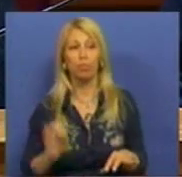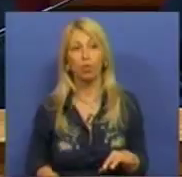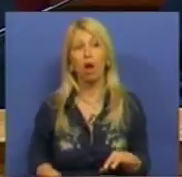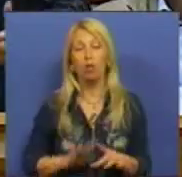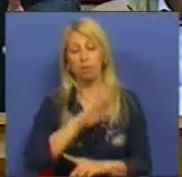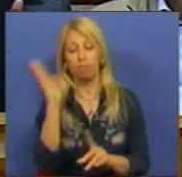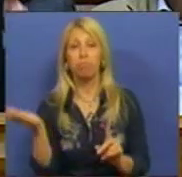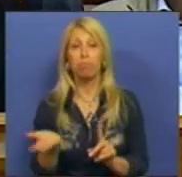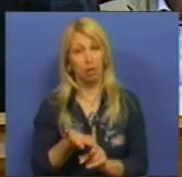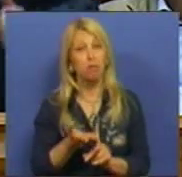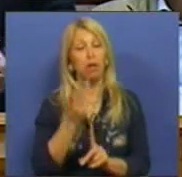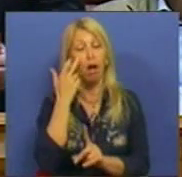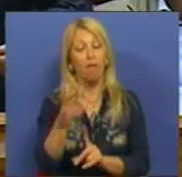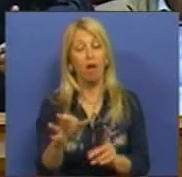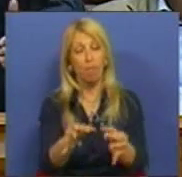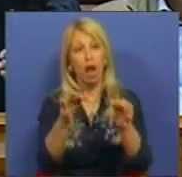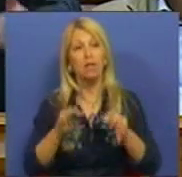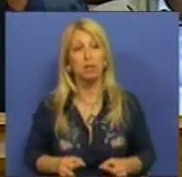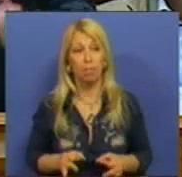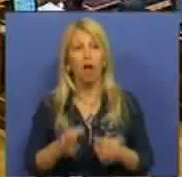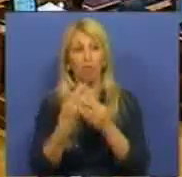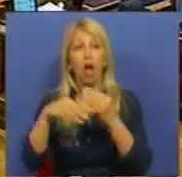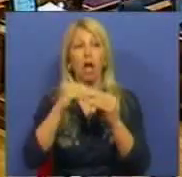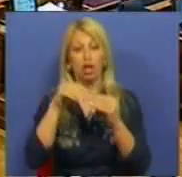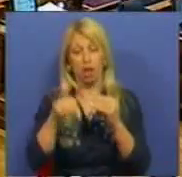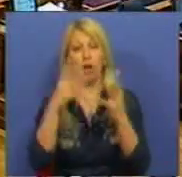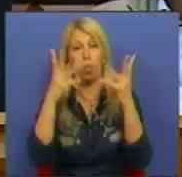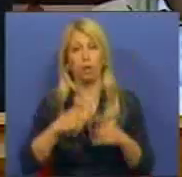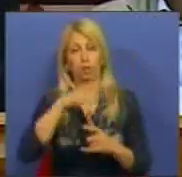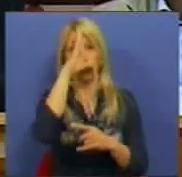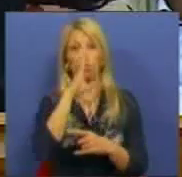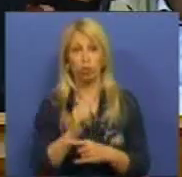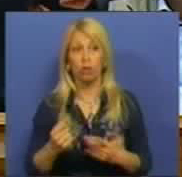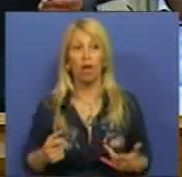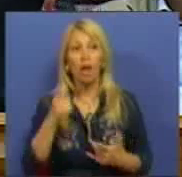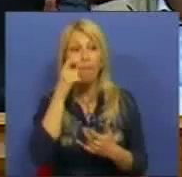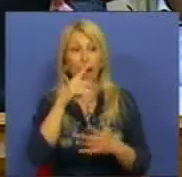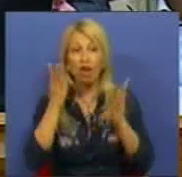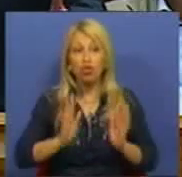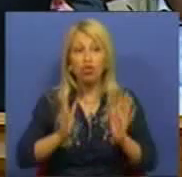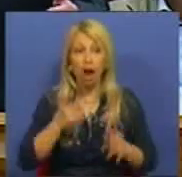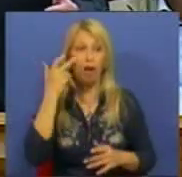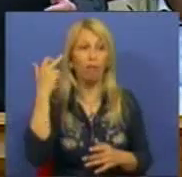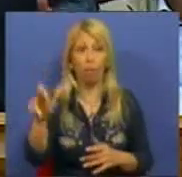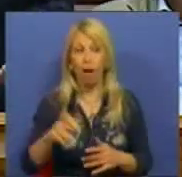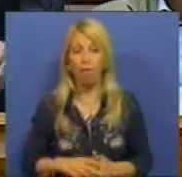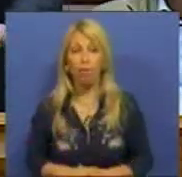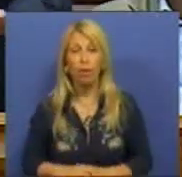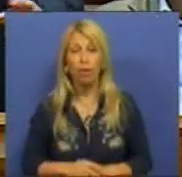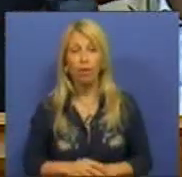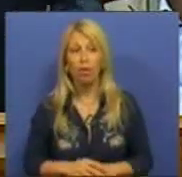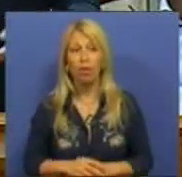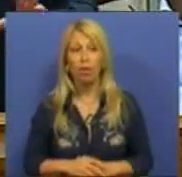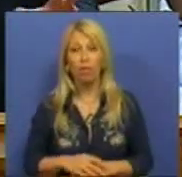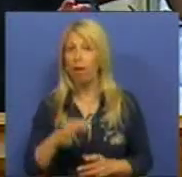à penalização das reformas antecipadas que foram acrescidas neste Orçamento de Estado, para os que já estão reformados,